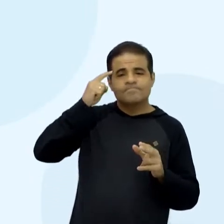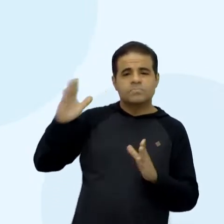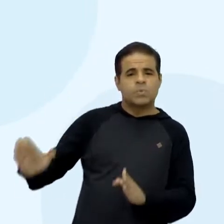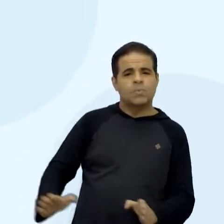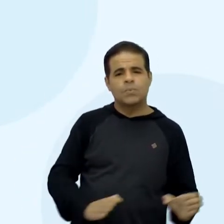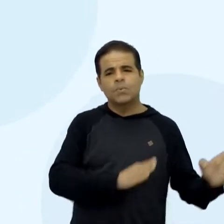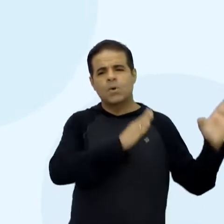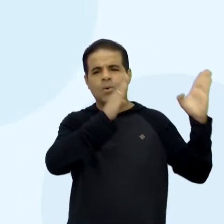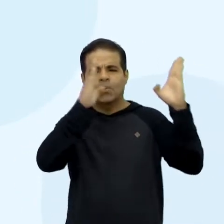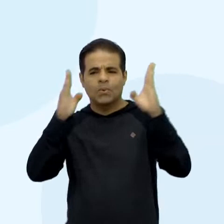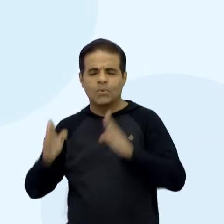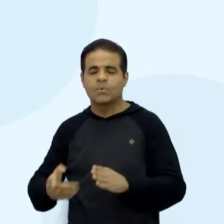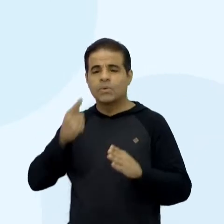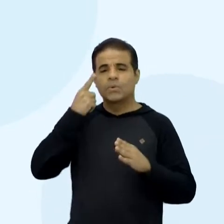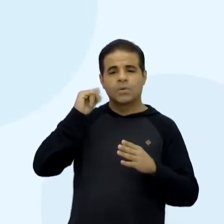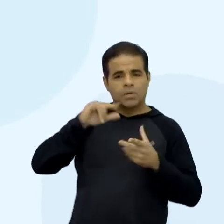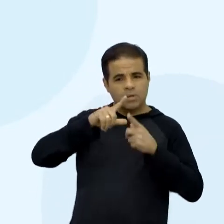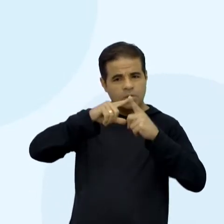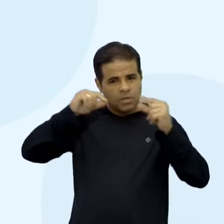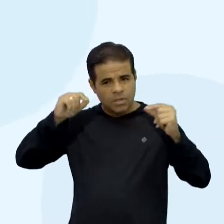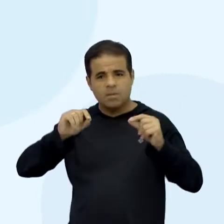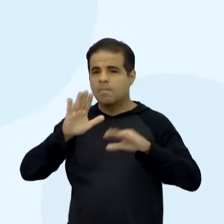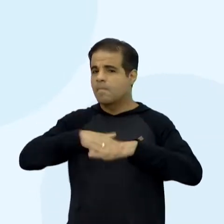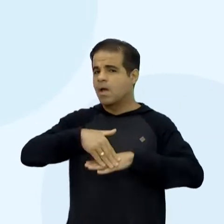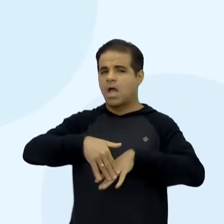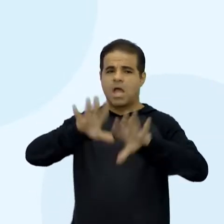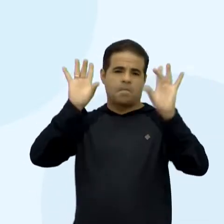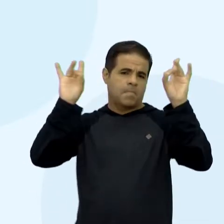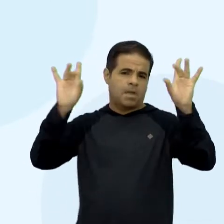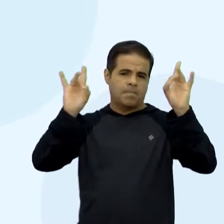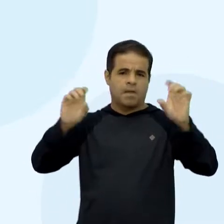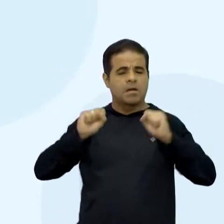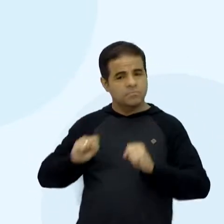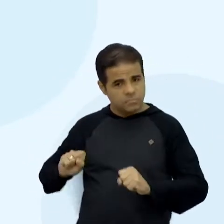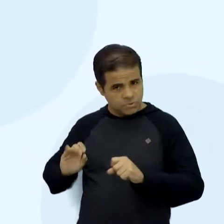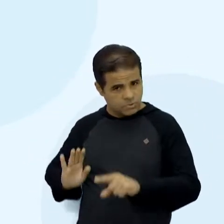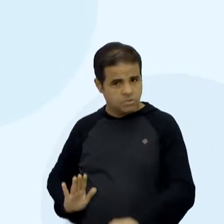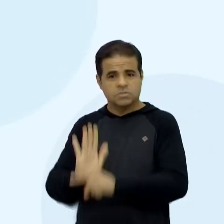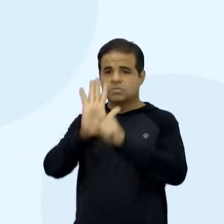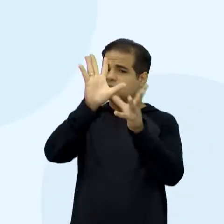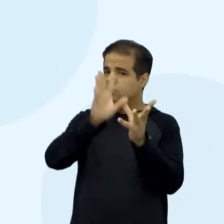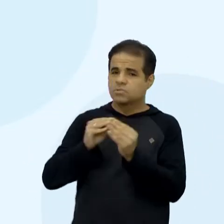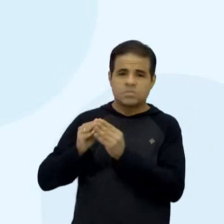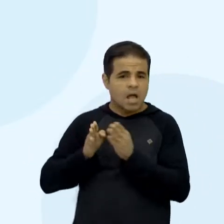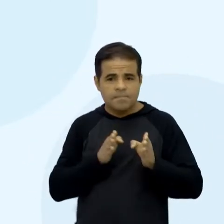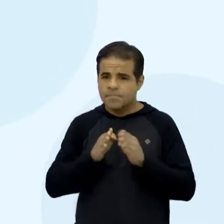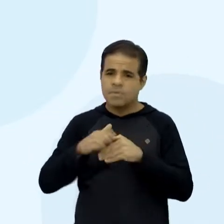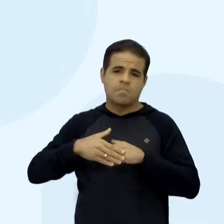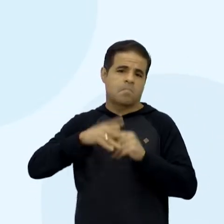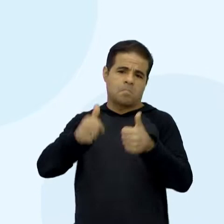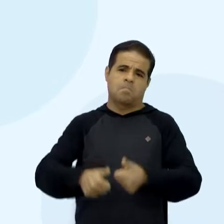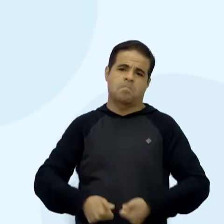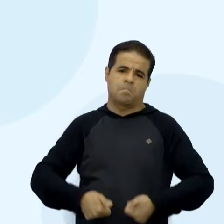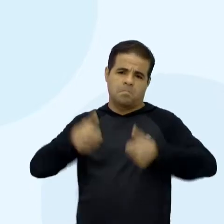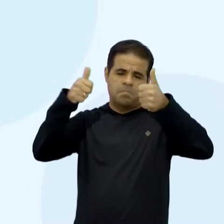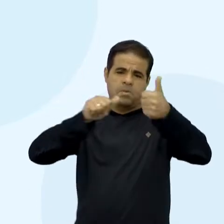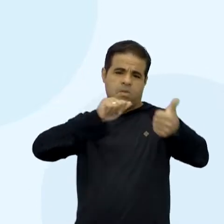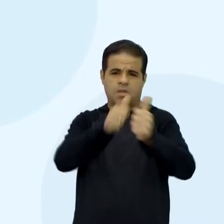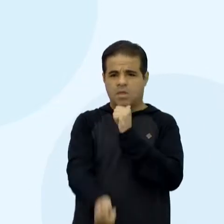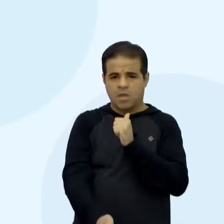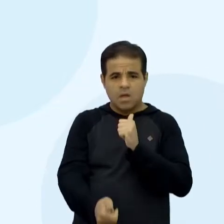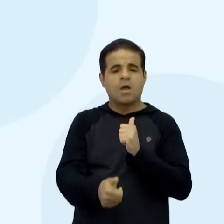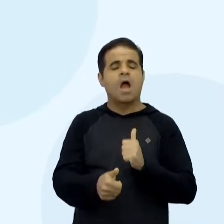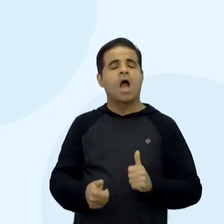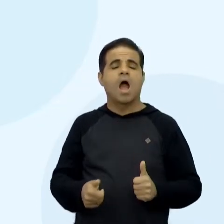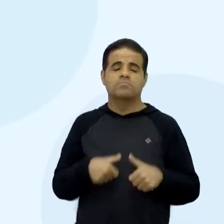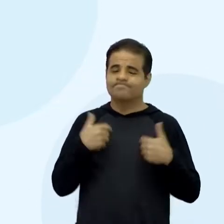de Tóquio seja ainda mais especial, pois pode ajudar a sedimentar caminhos mais favoráveis às atletas. E